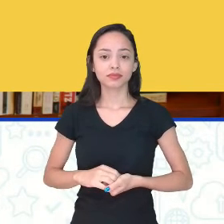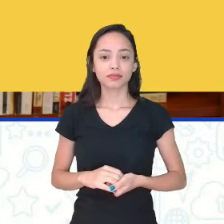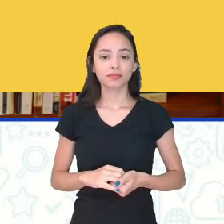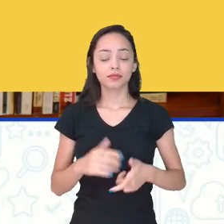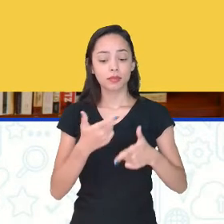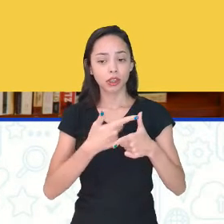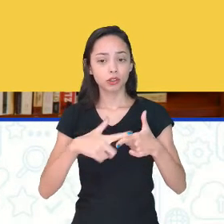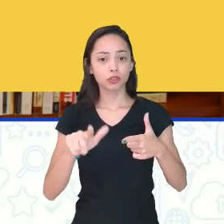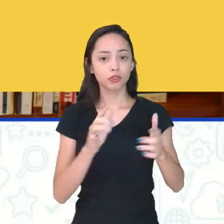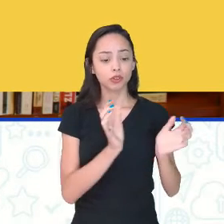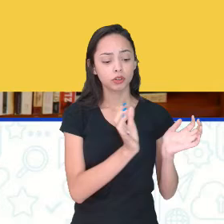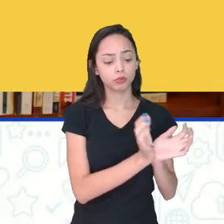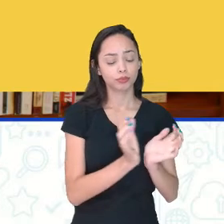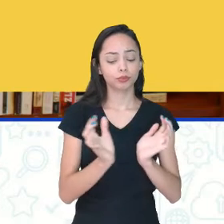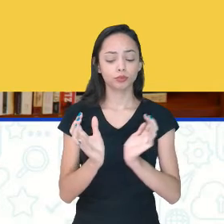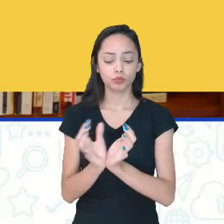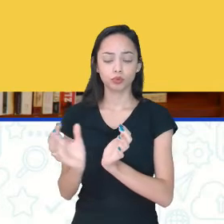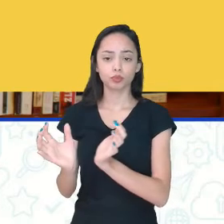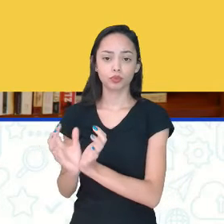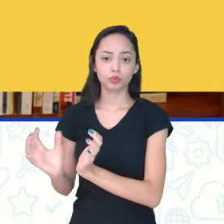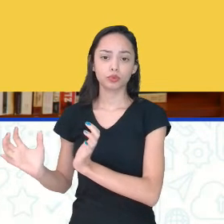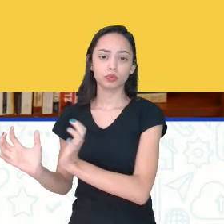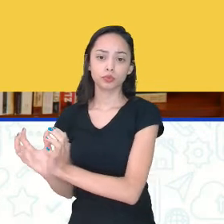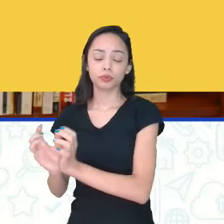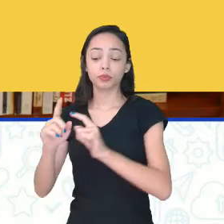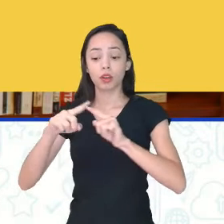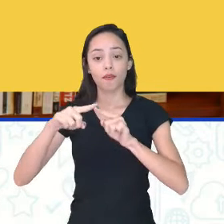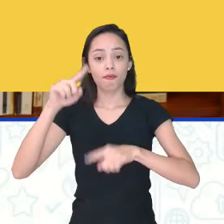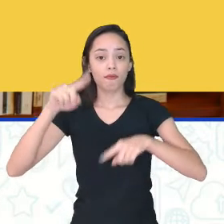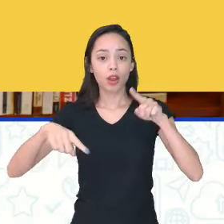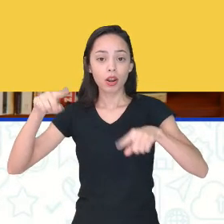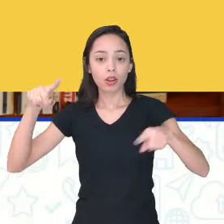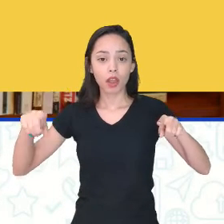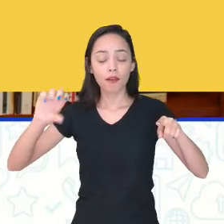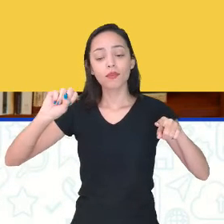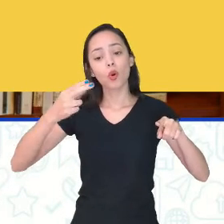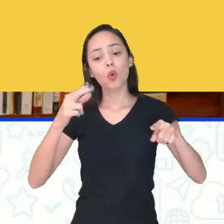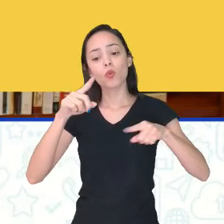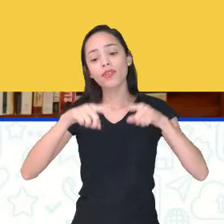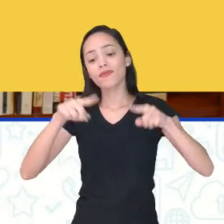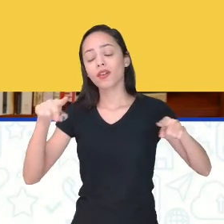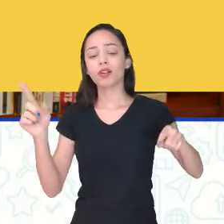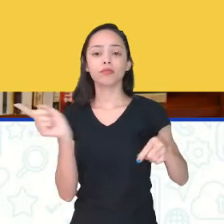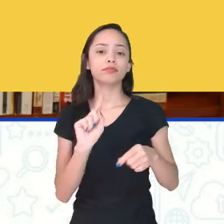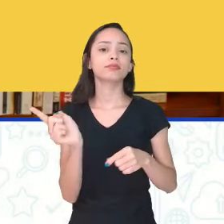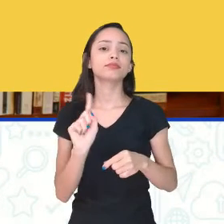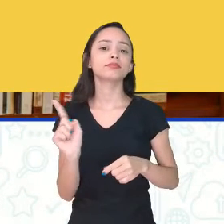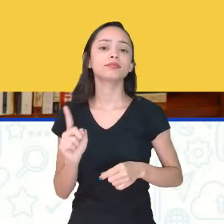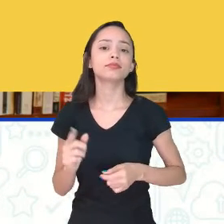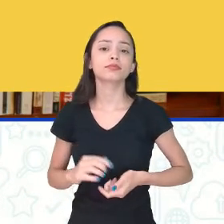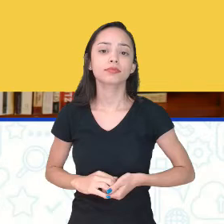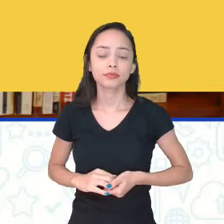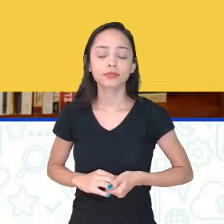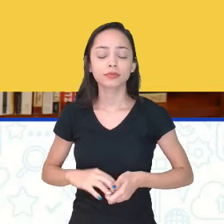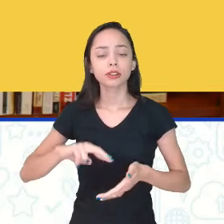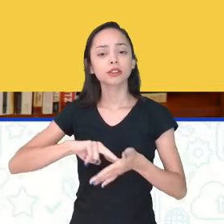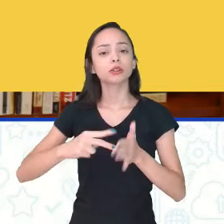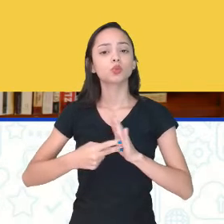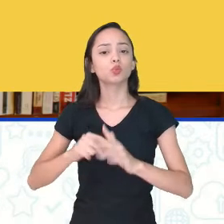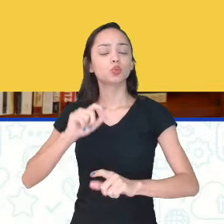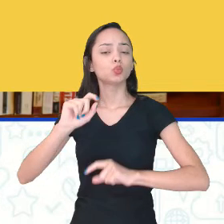Subdivididas entre classes gramaticais variáveis e invariáveis. Ou seja, o que isso quer